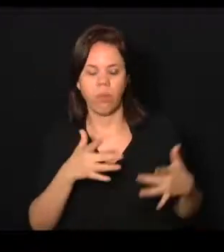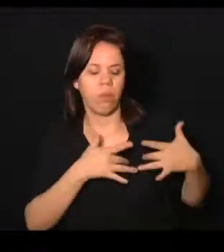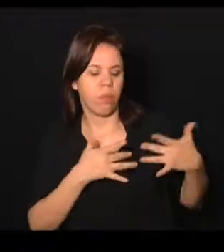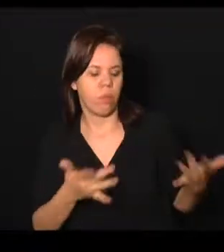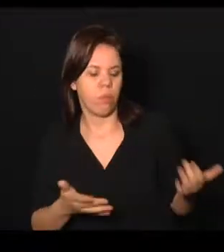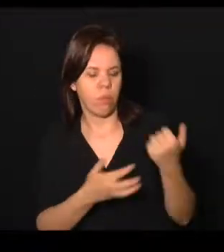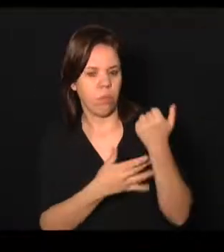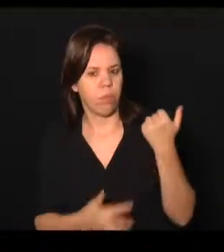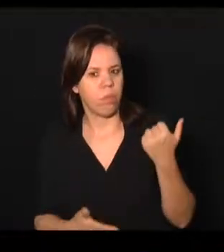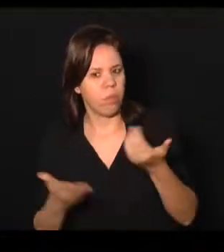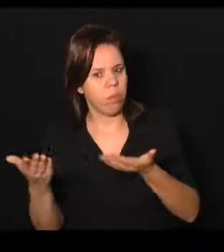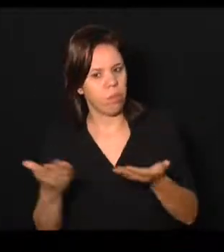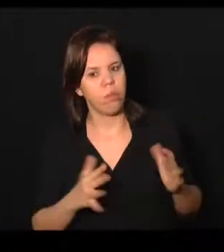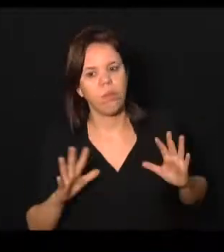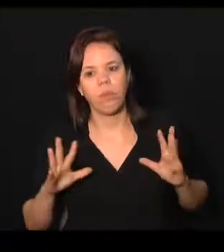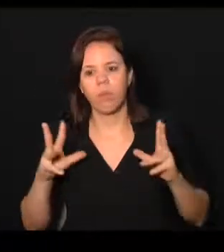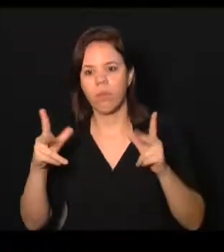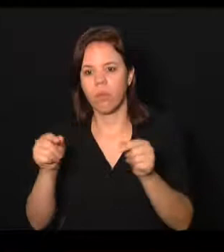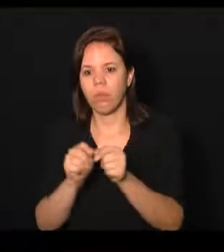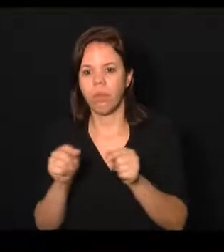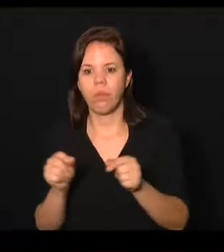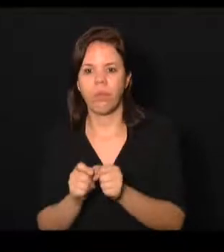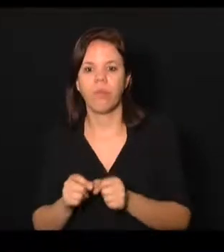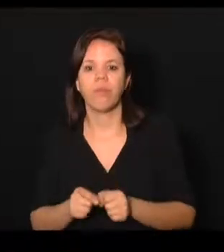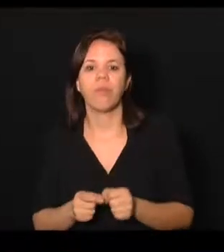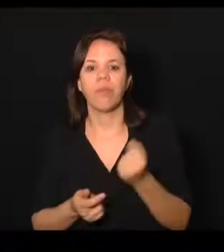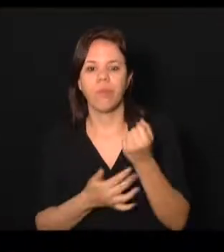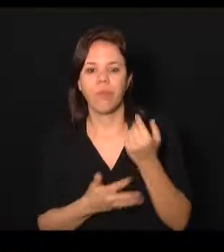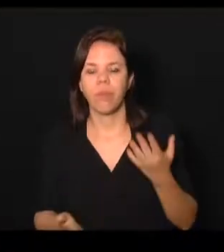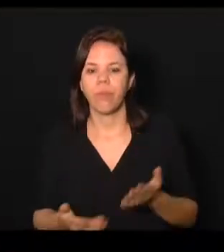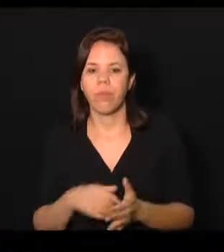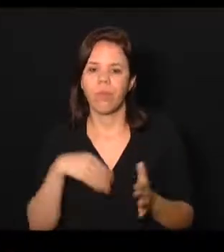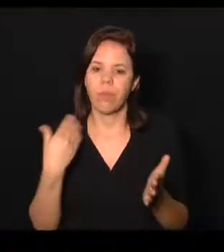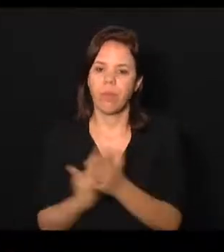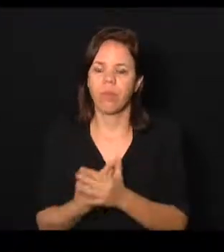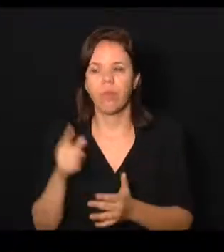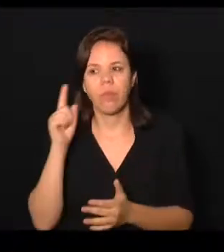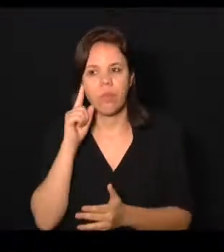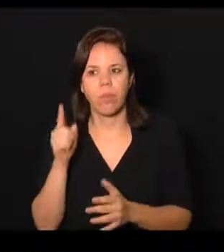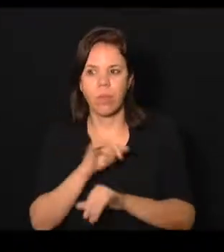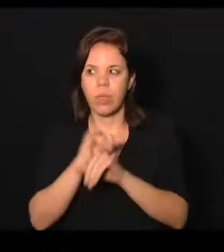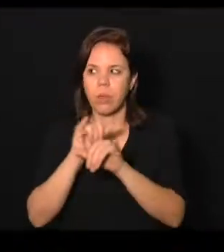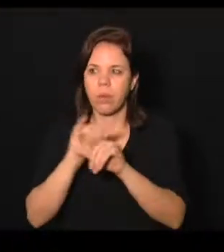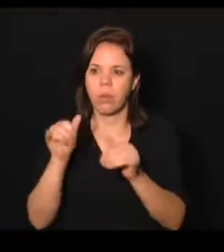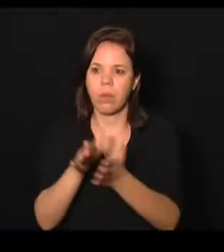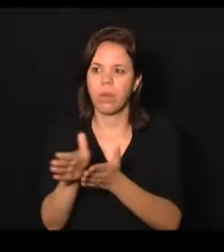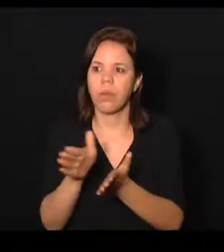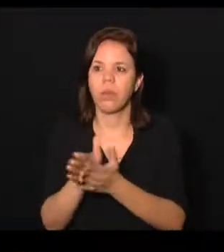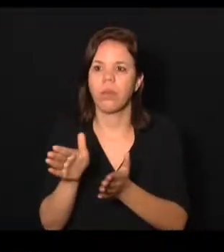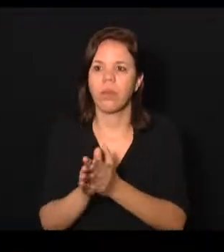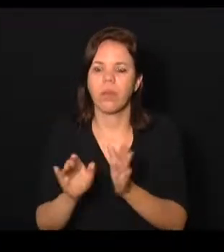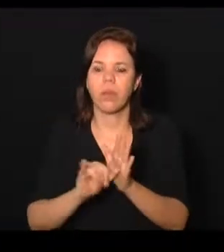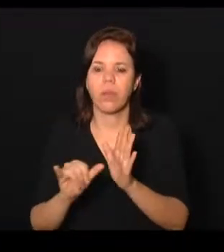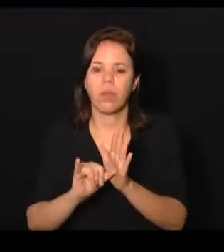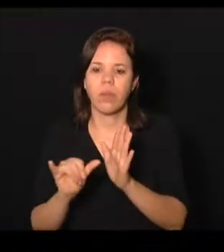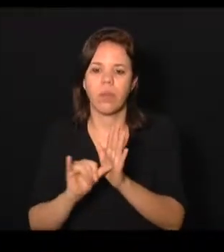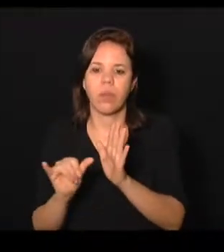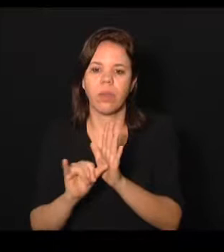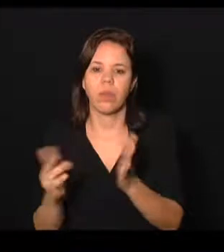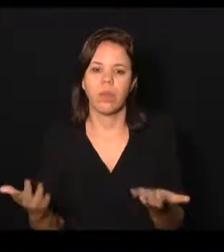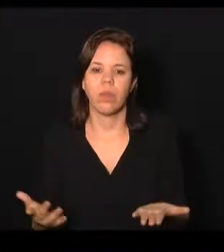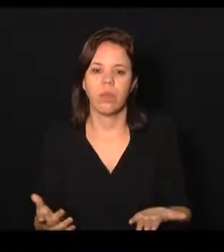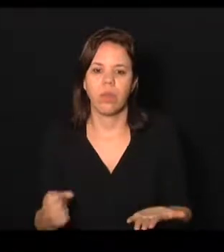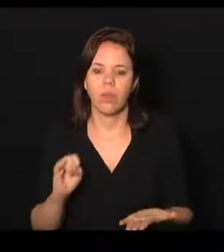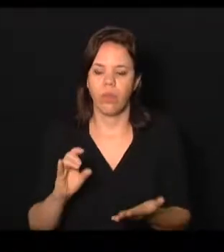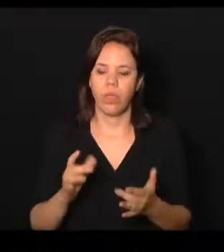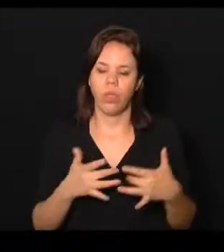você recebe todas as vezes que faz uma doação de sangue, até a data da publicação do edital. Se você foi doar depois da data da publicação